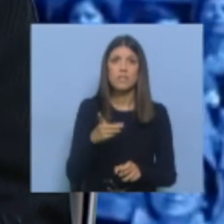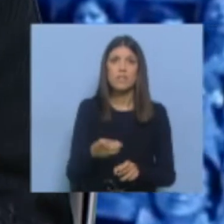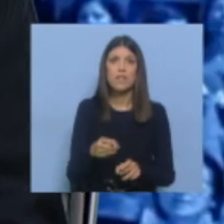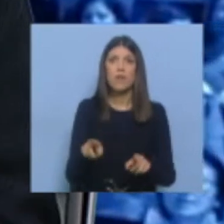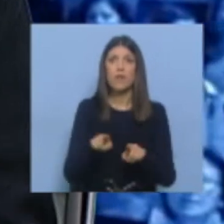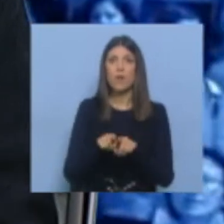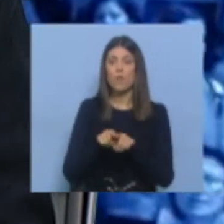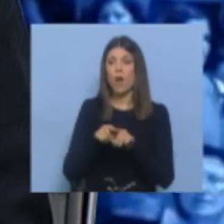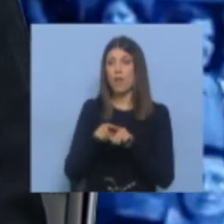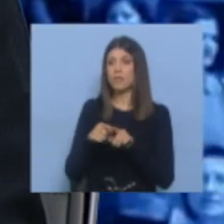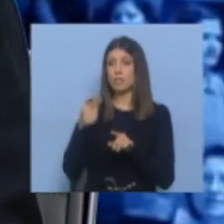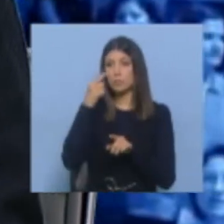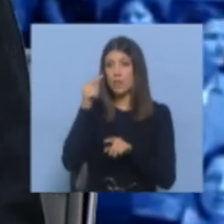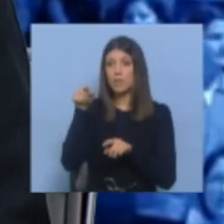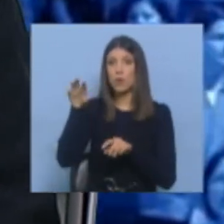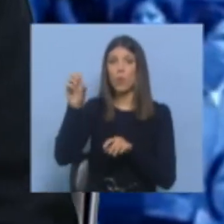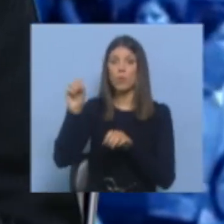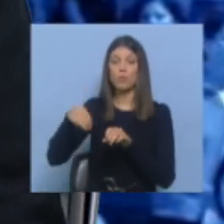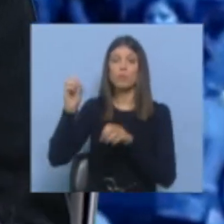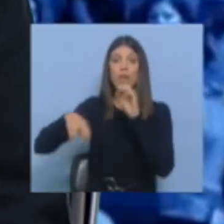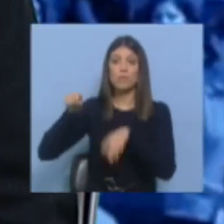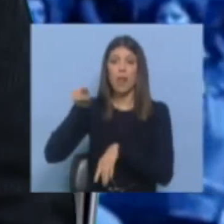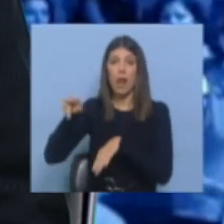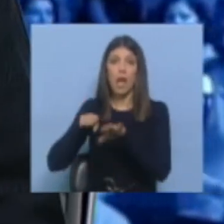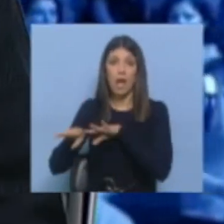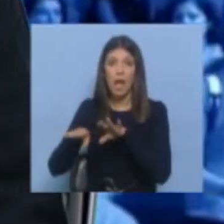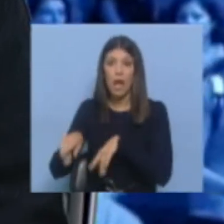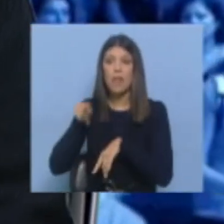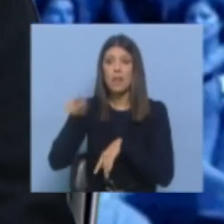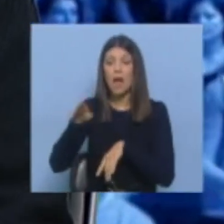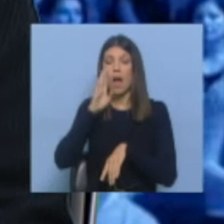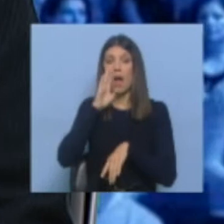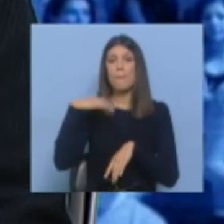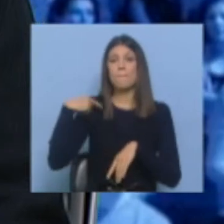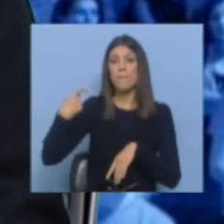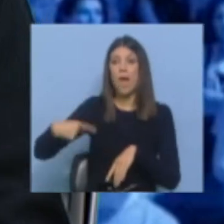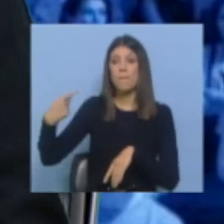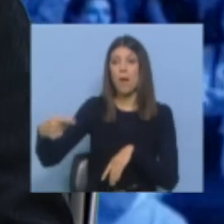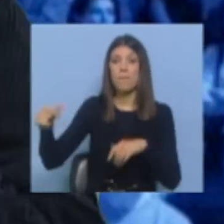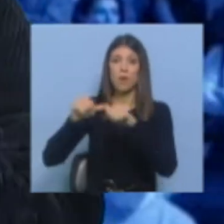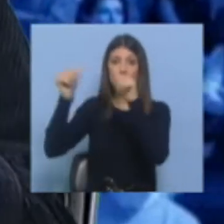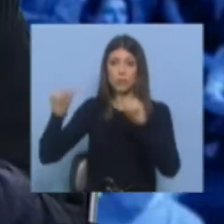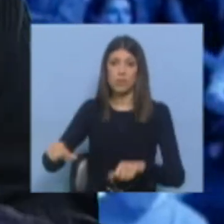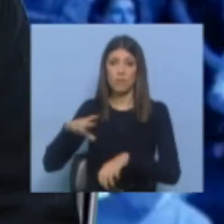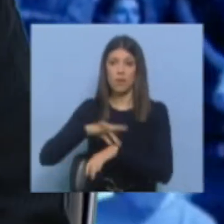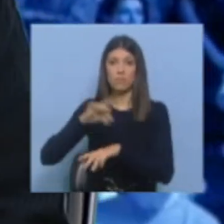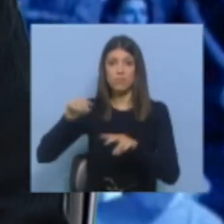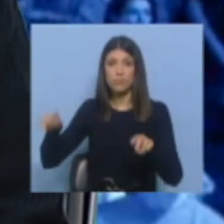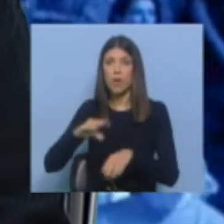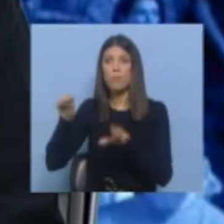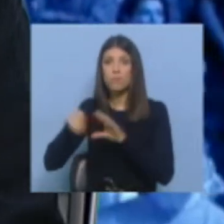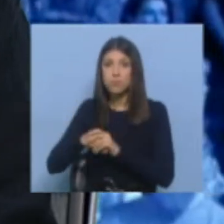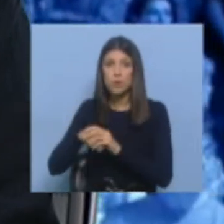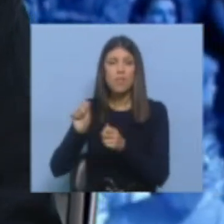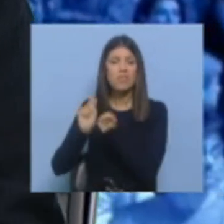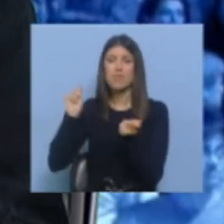italiana, contava de facto que o dia-a-dia do sistema hospitalar se tinha alterado